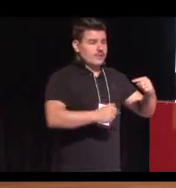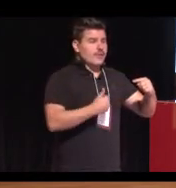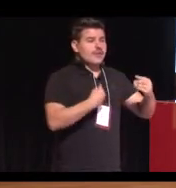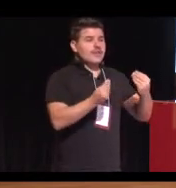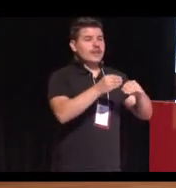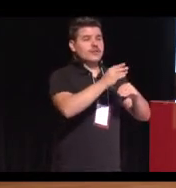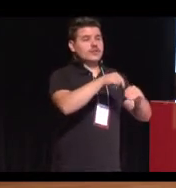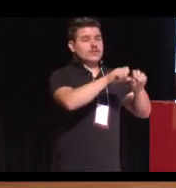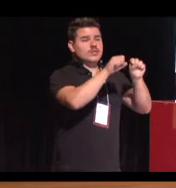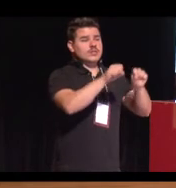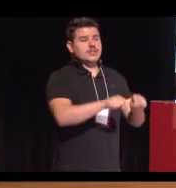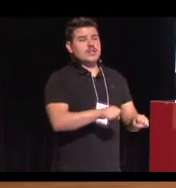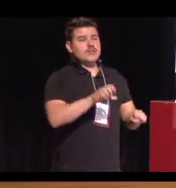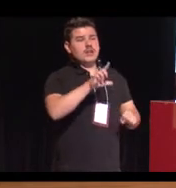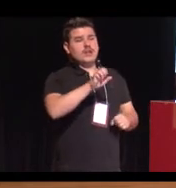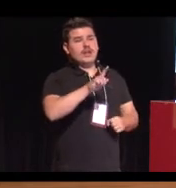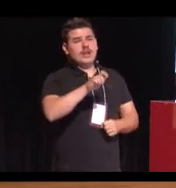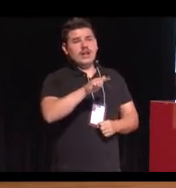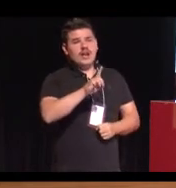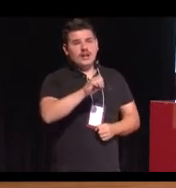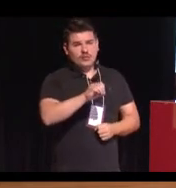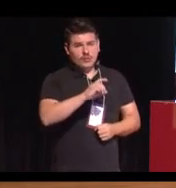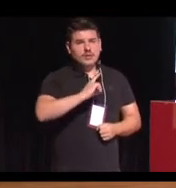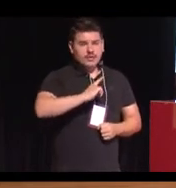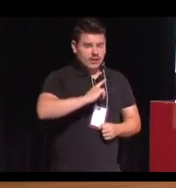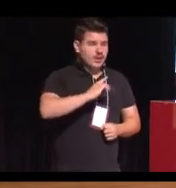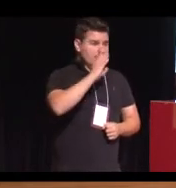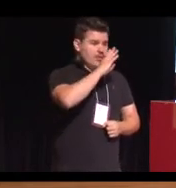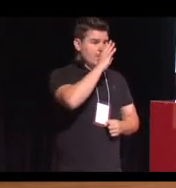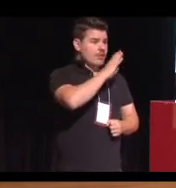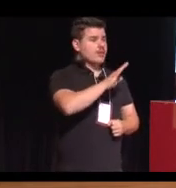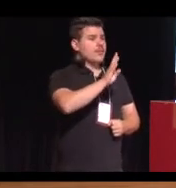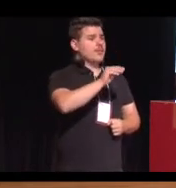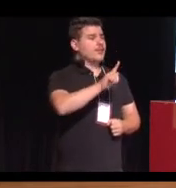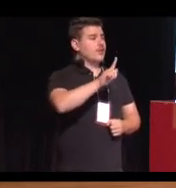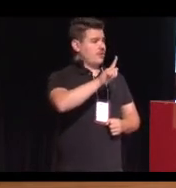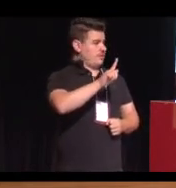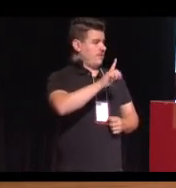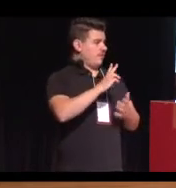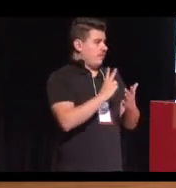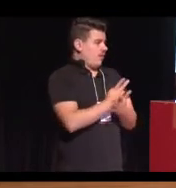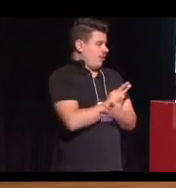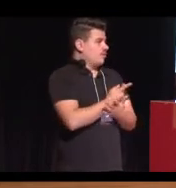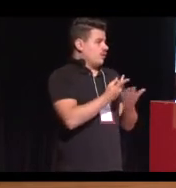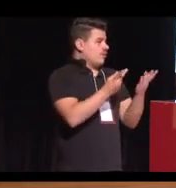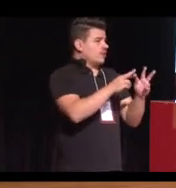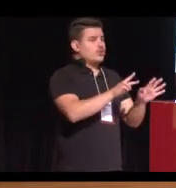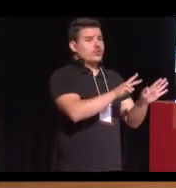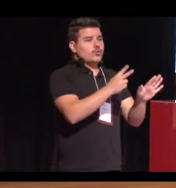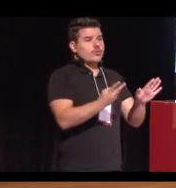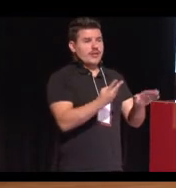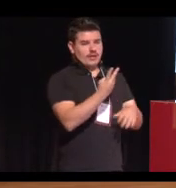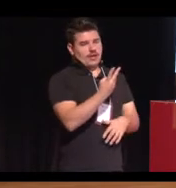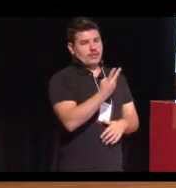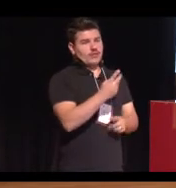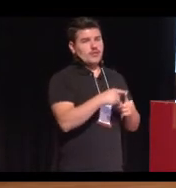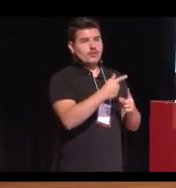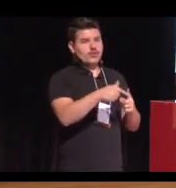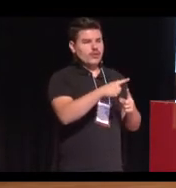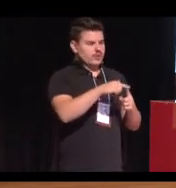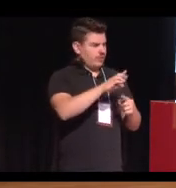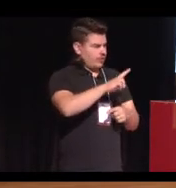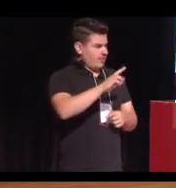desse sistema legado. A gente tem bugs que acontecem em uma parte do código que está duplicada, e logo ali, na outra classe...